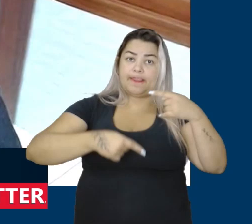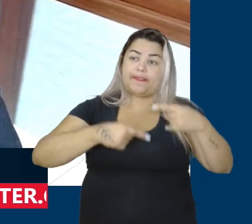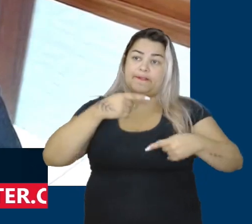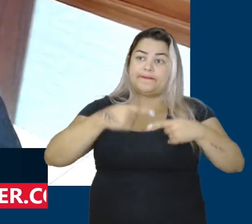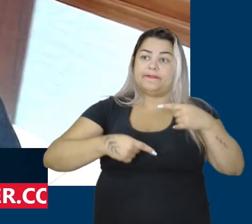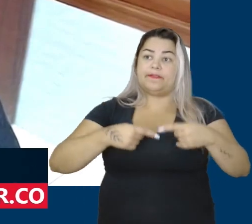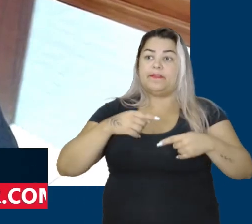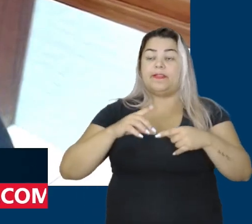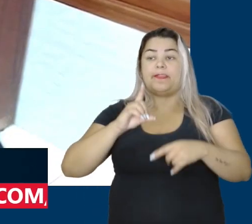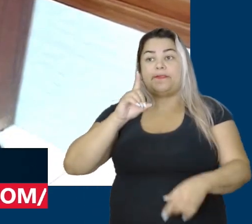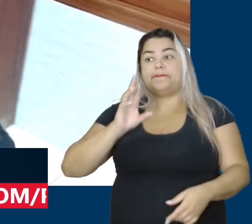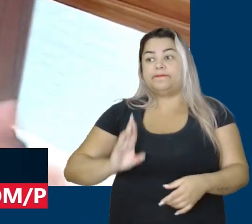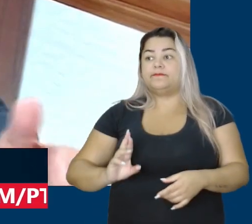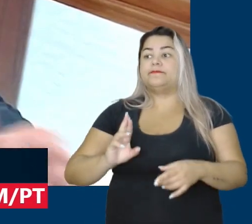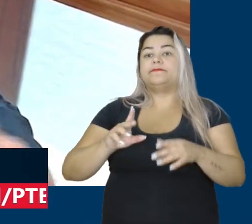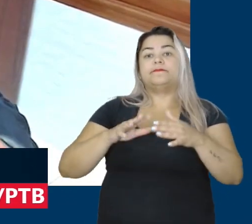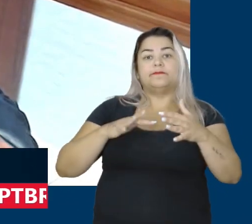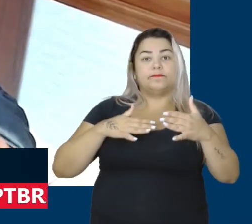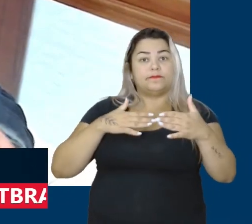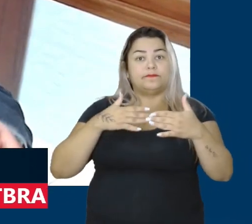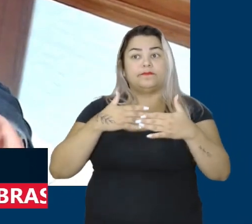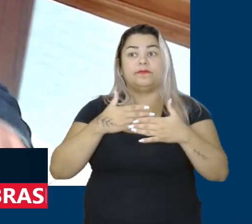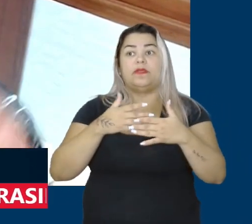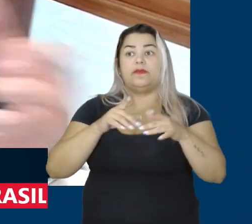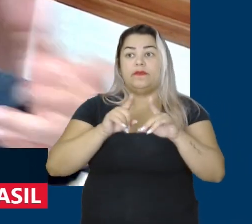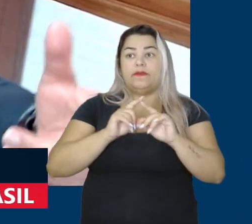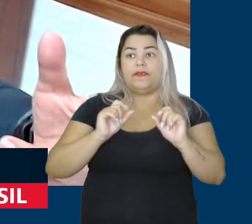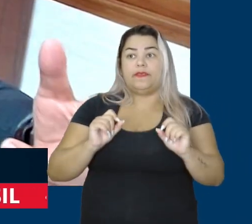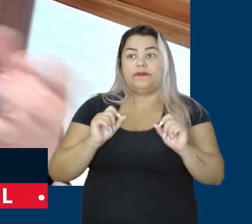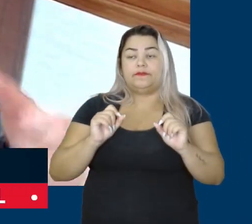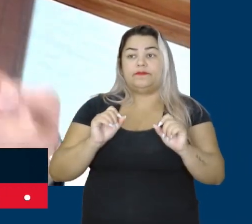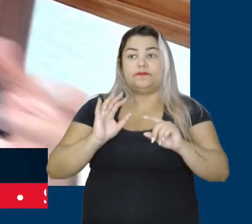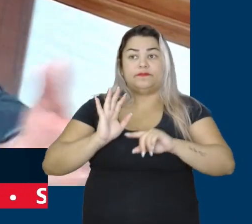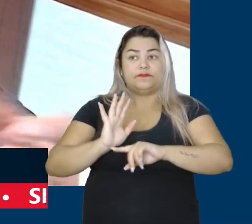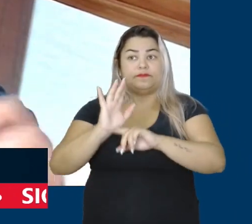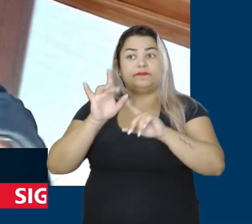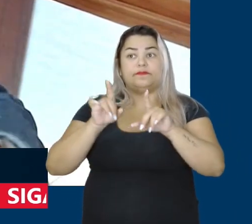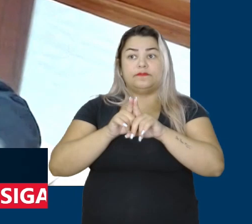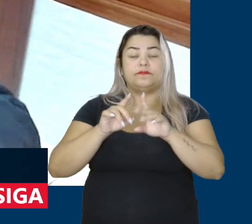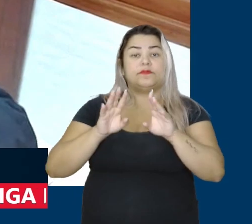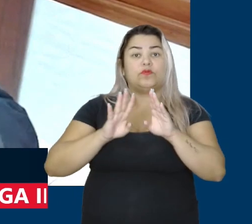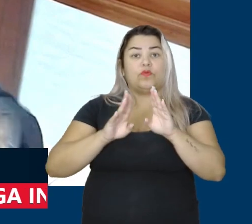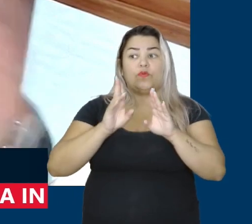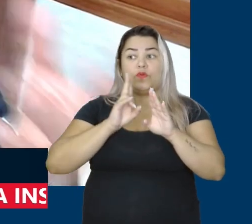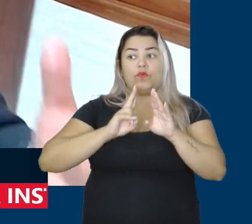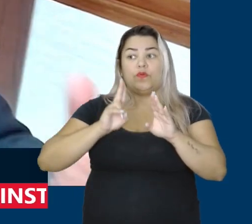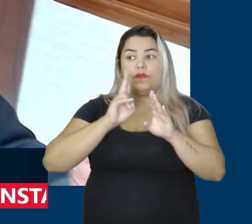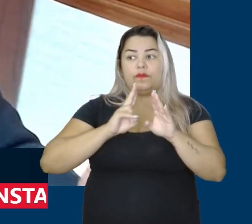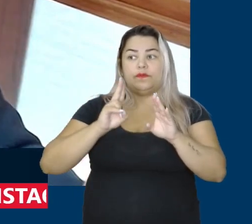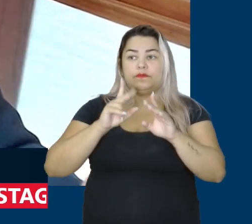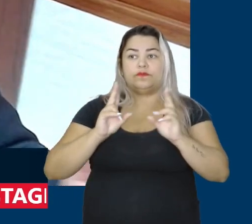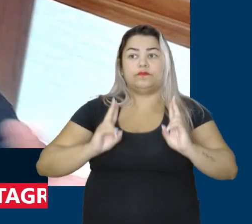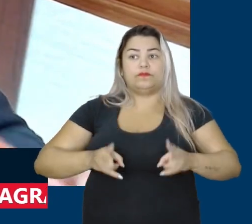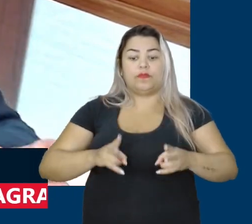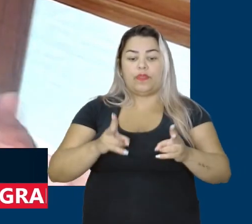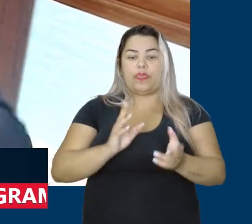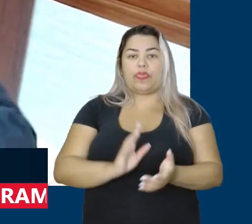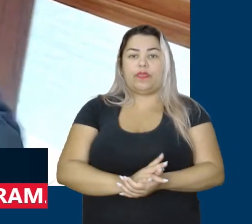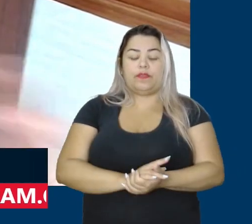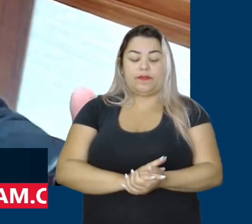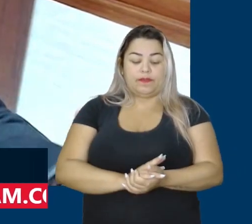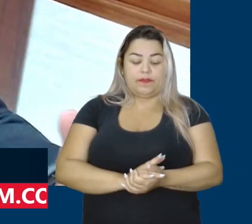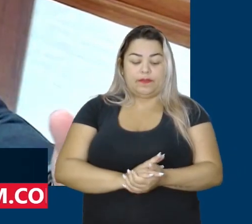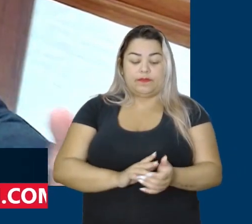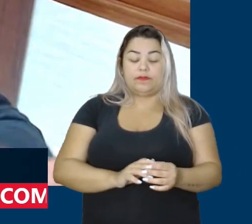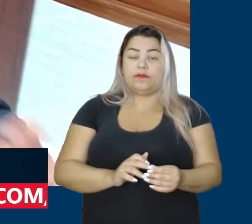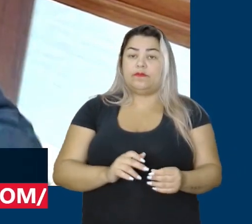no doutorado, queremos aumentar aquele auxílio emergencial, ou auxílio permanência, né? Não é só